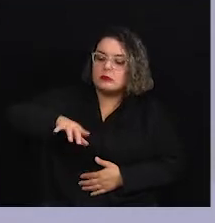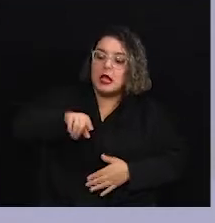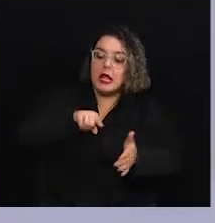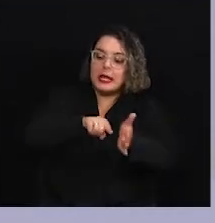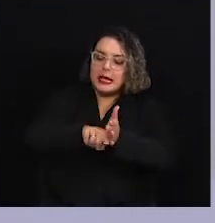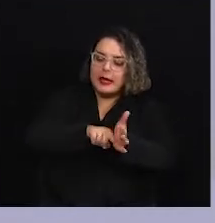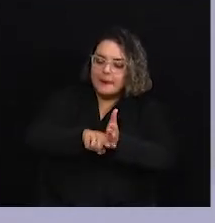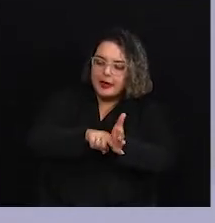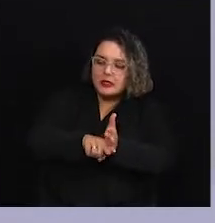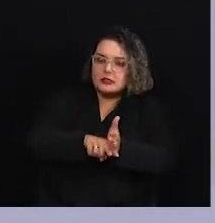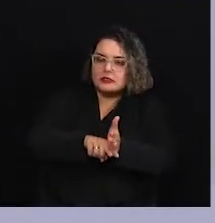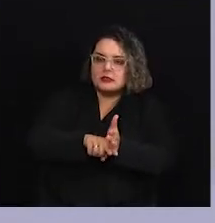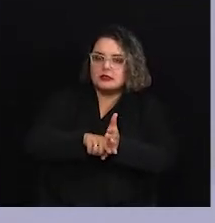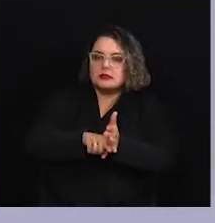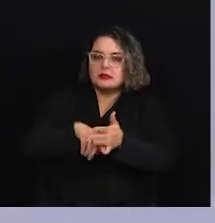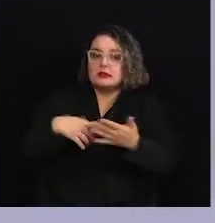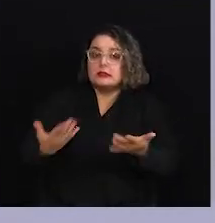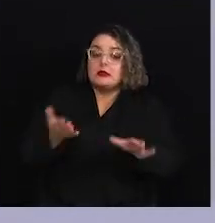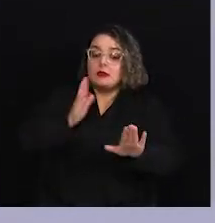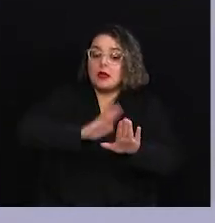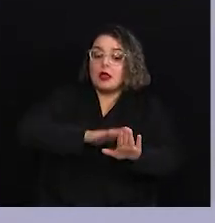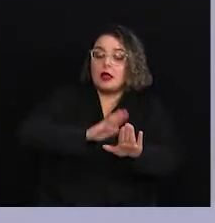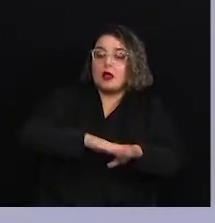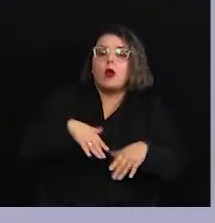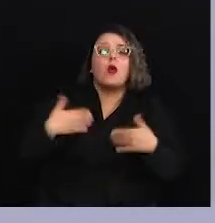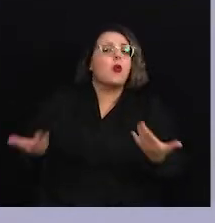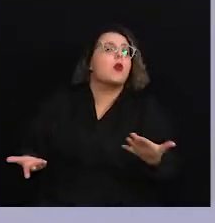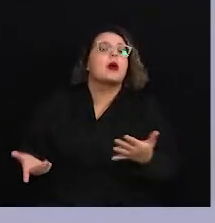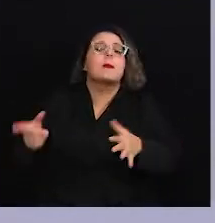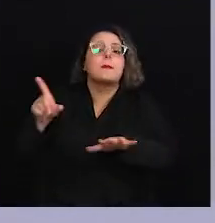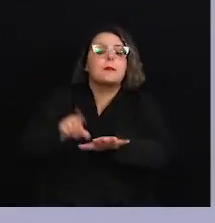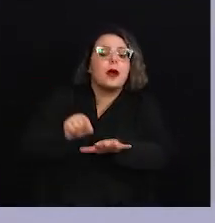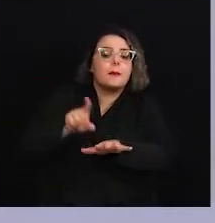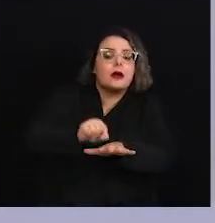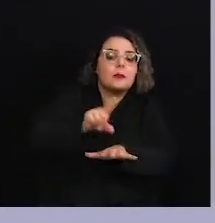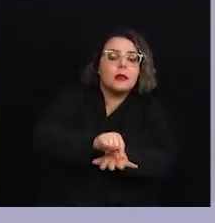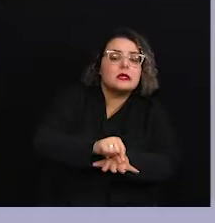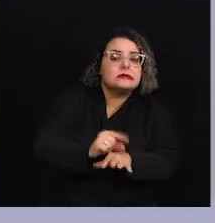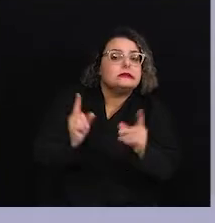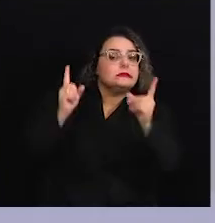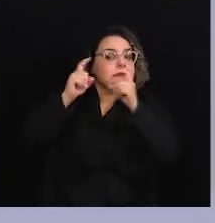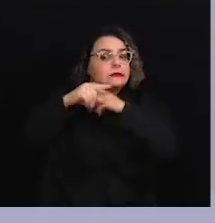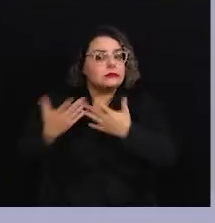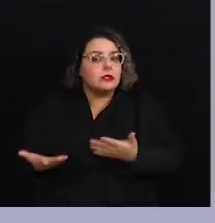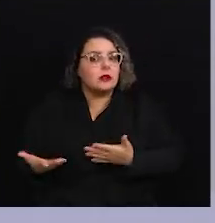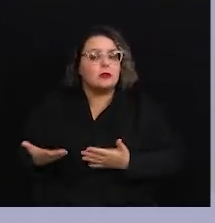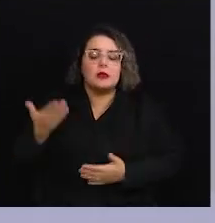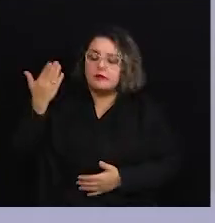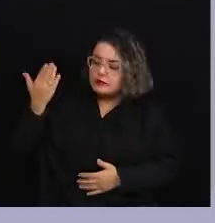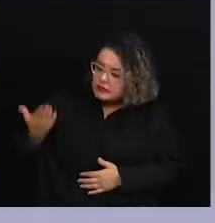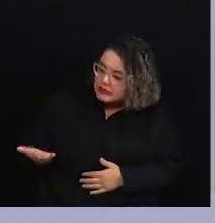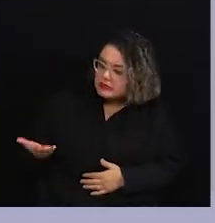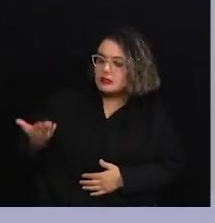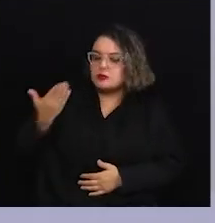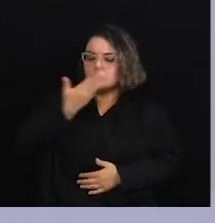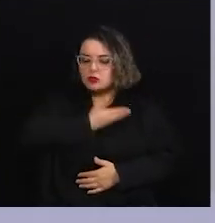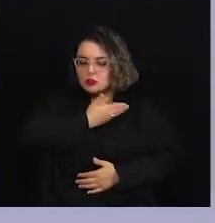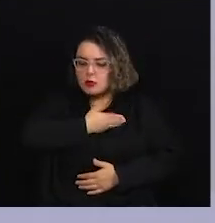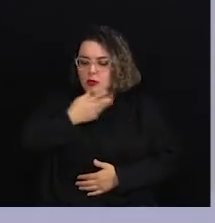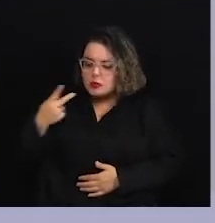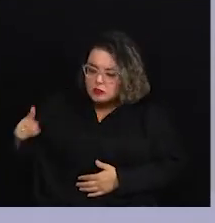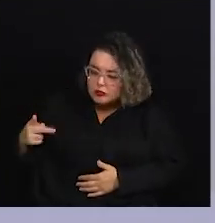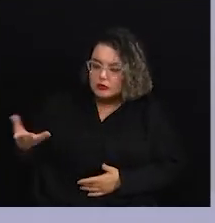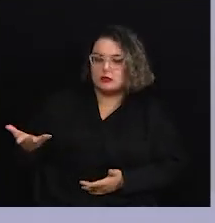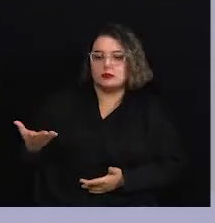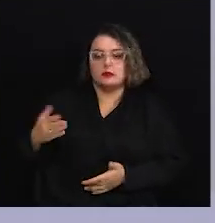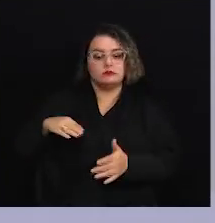da pesquisa, e quais são os caminhos e os desafios para você, para o seu colega, quando a gente pensa, olha,